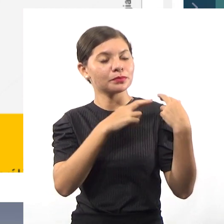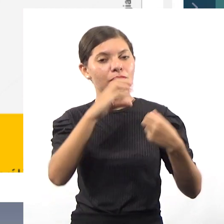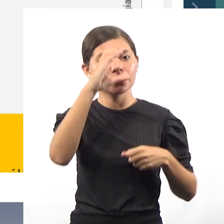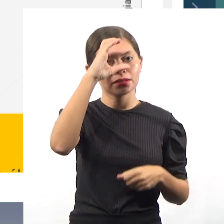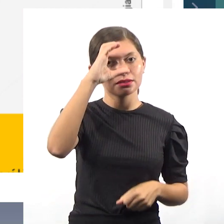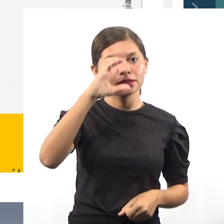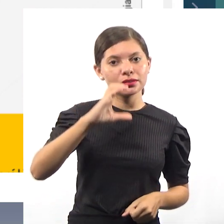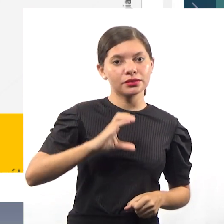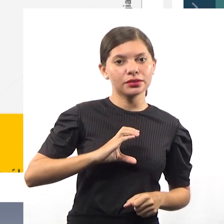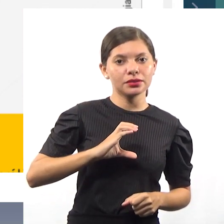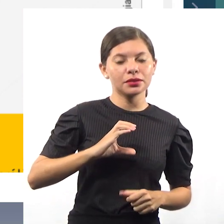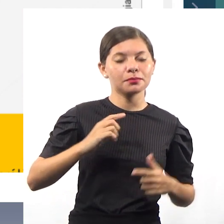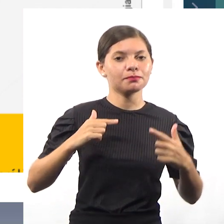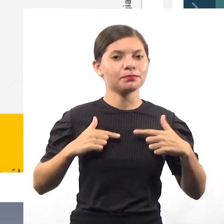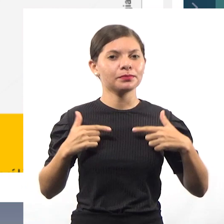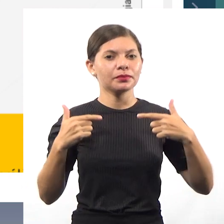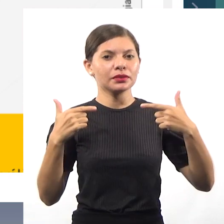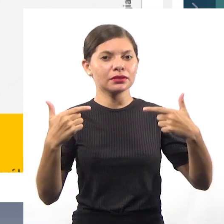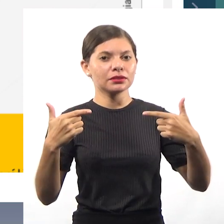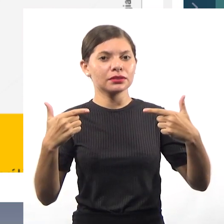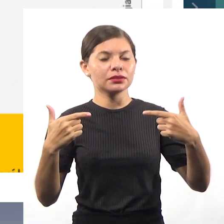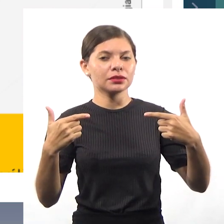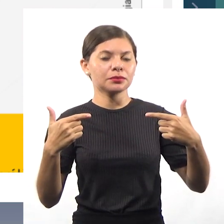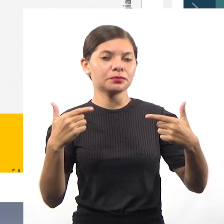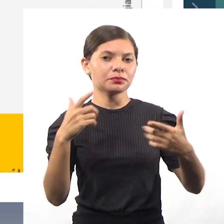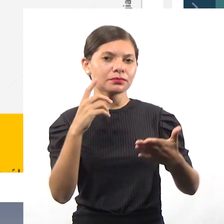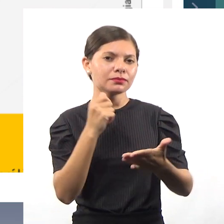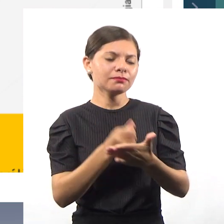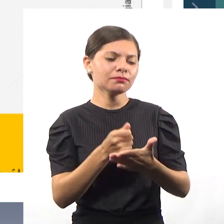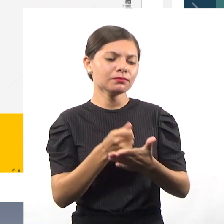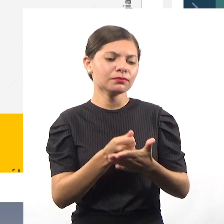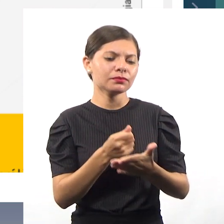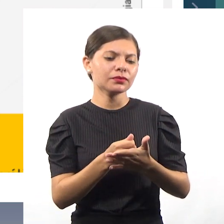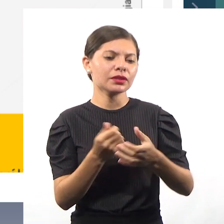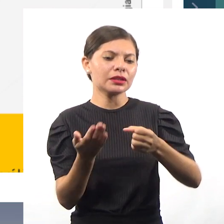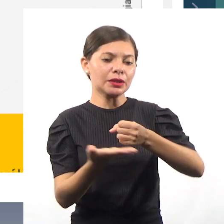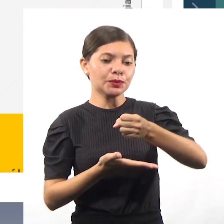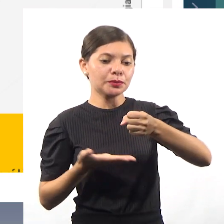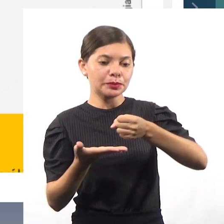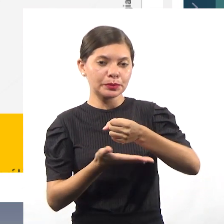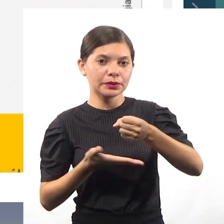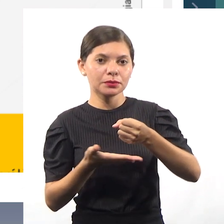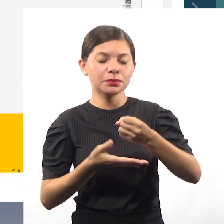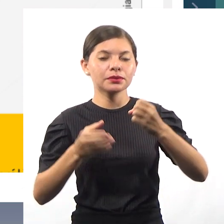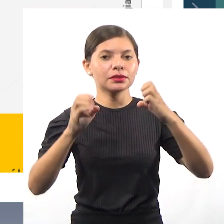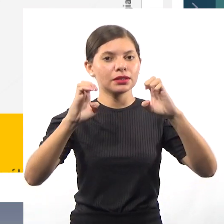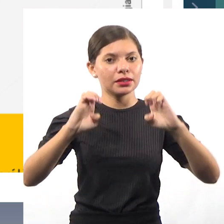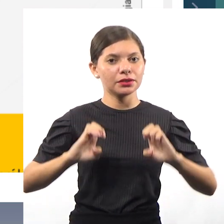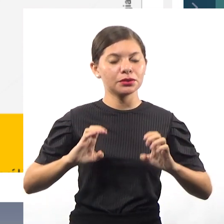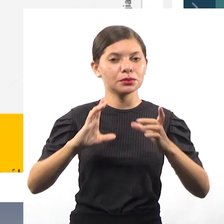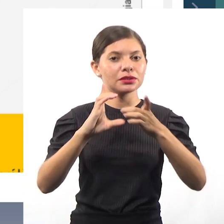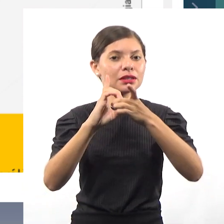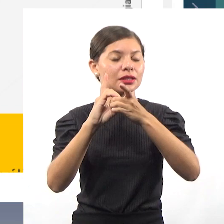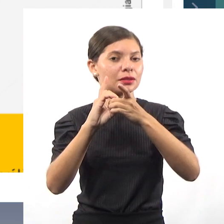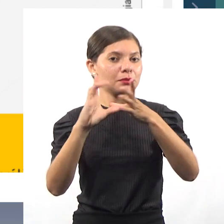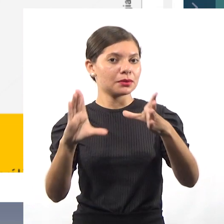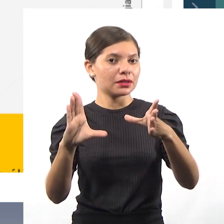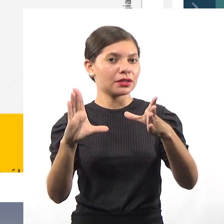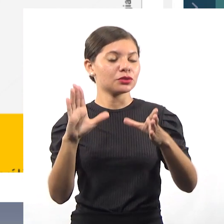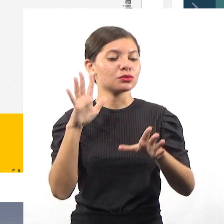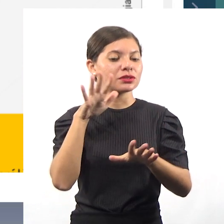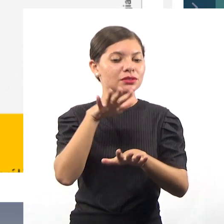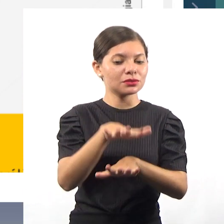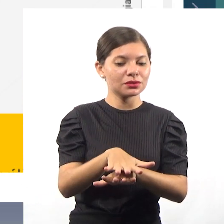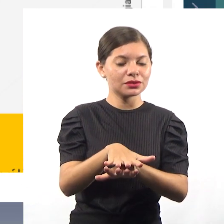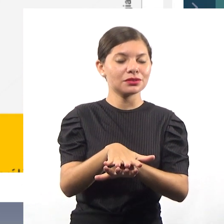cidadania para agir e tomar decisões com base nos princípios éticos, democráticos,